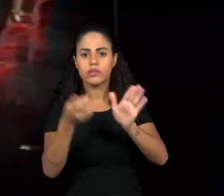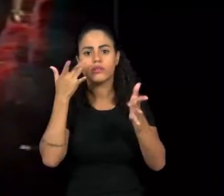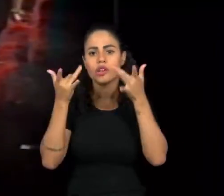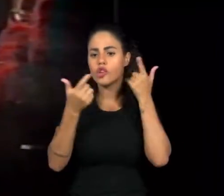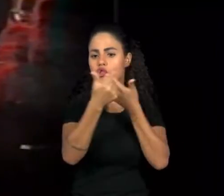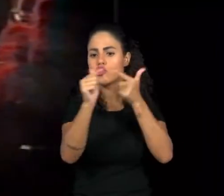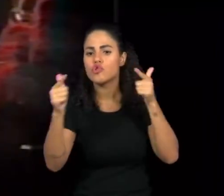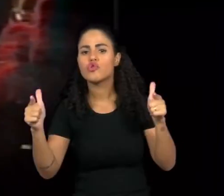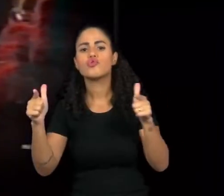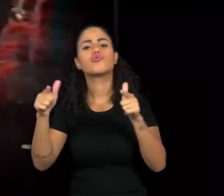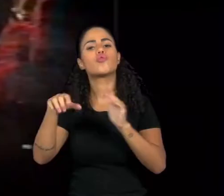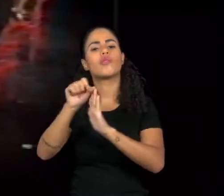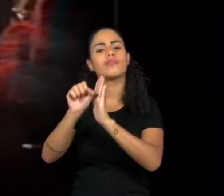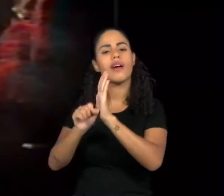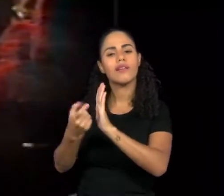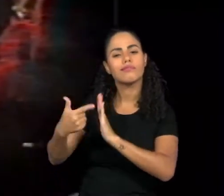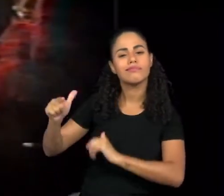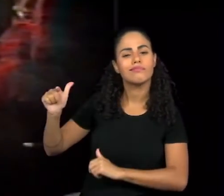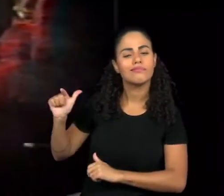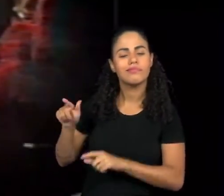épocas.